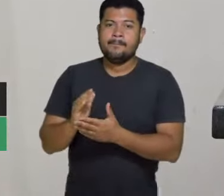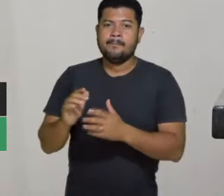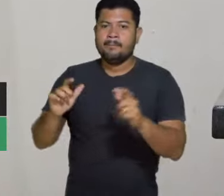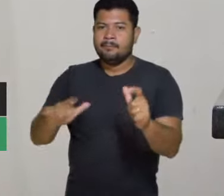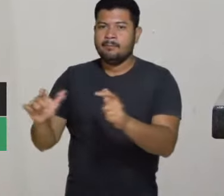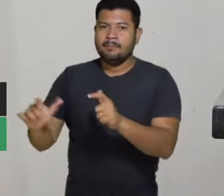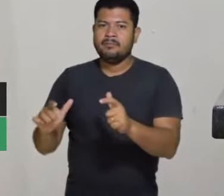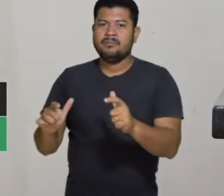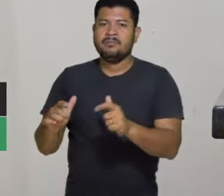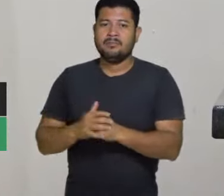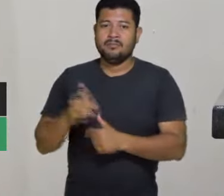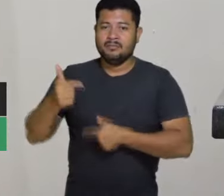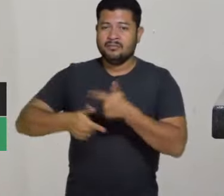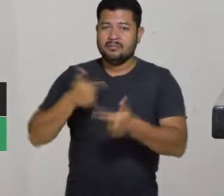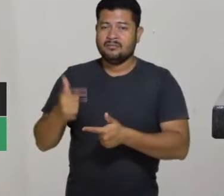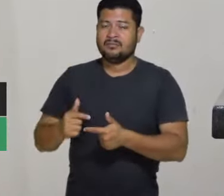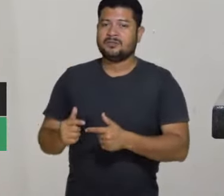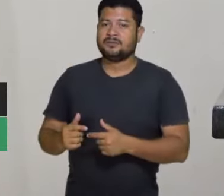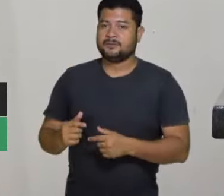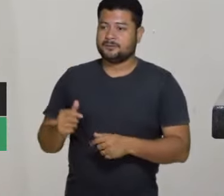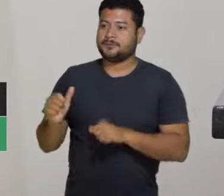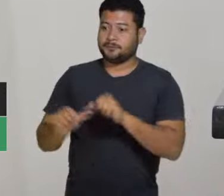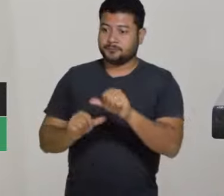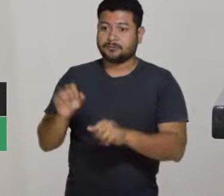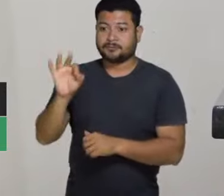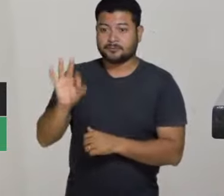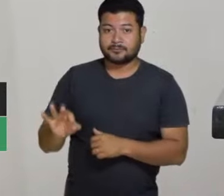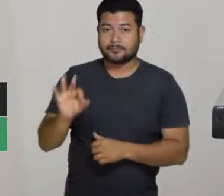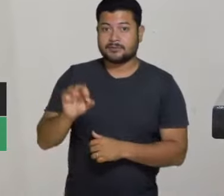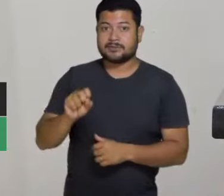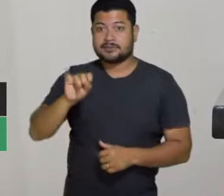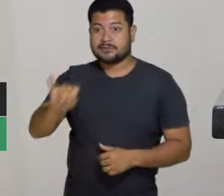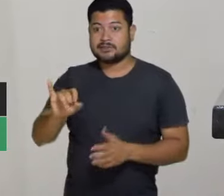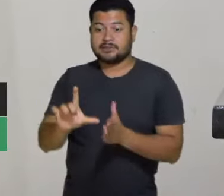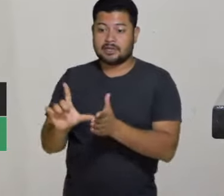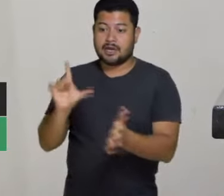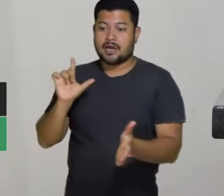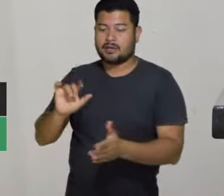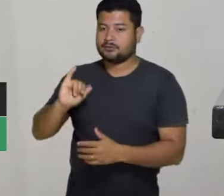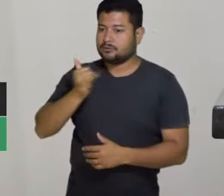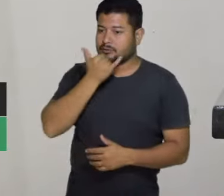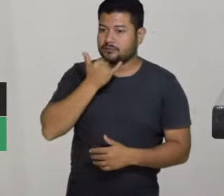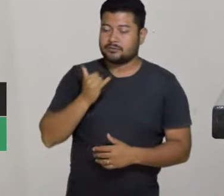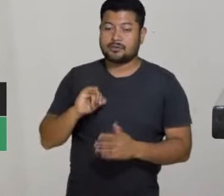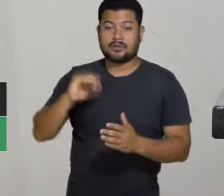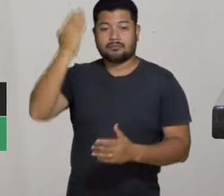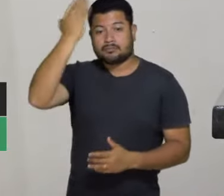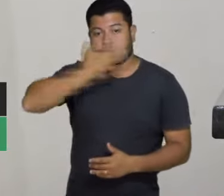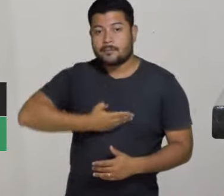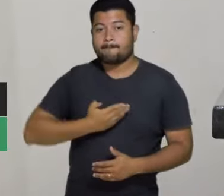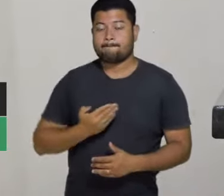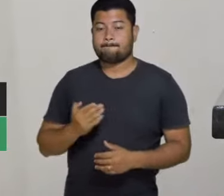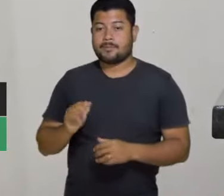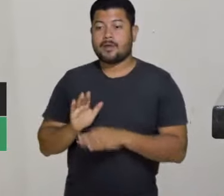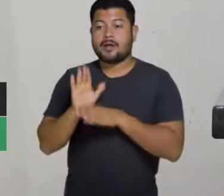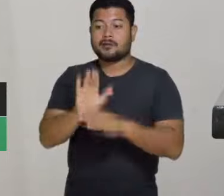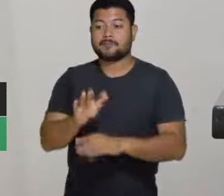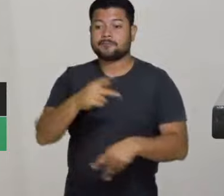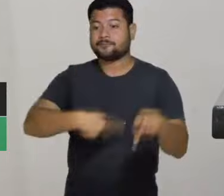serviços prestados, os reajustes podem ocorrer desde que devidamente justificados e comprovados as melhorias.